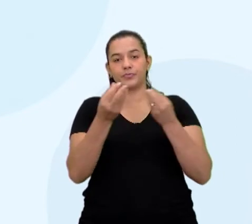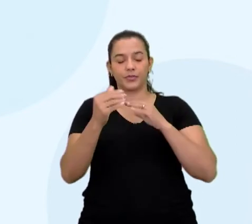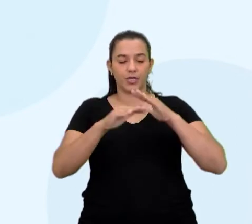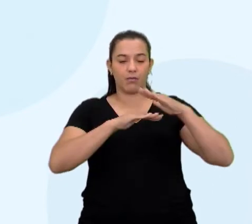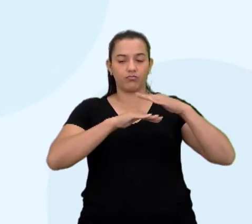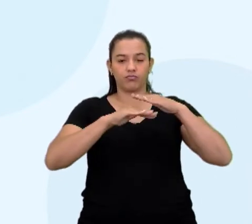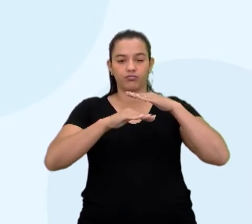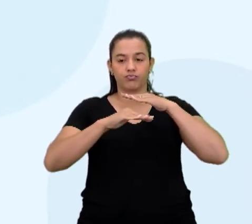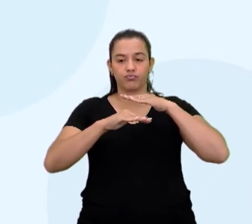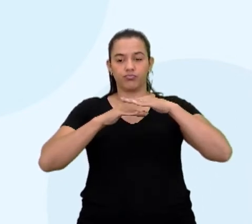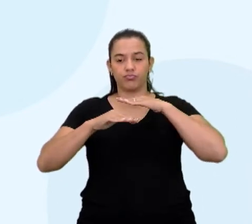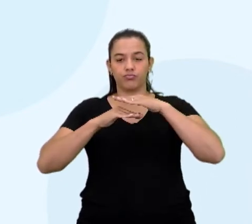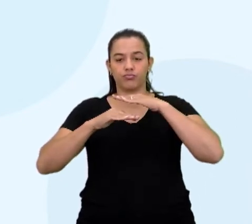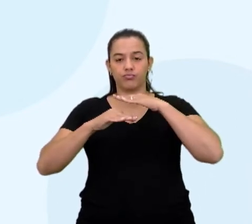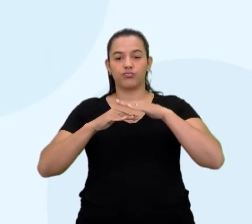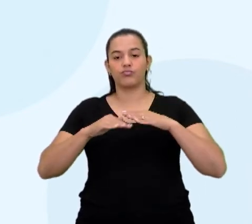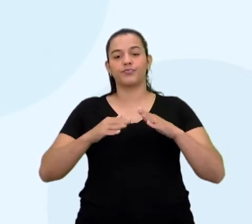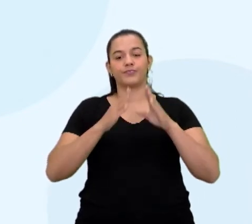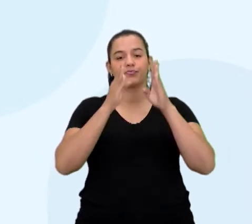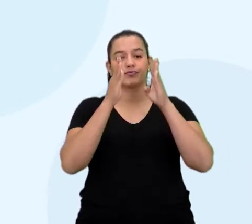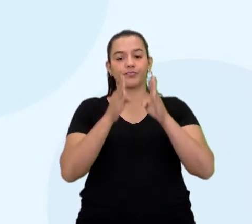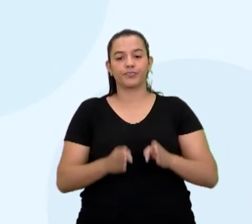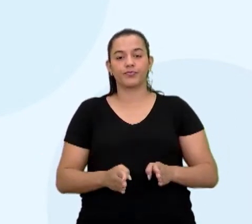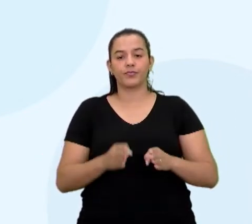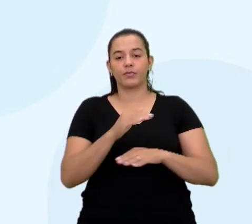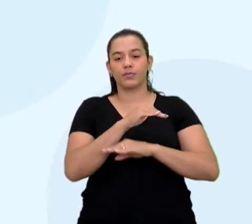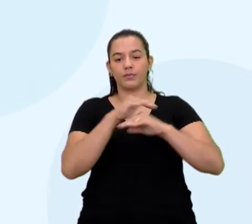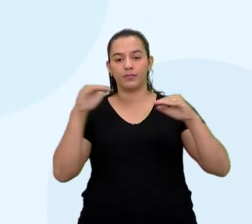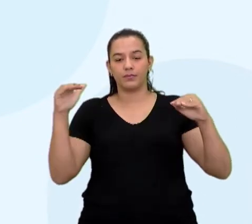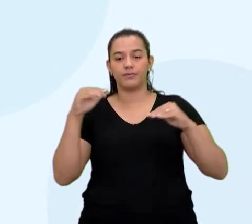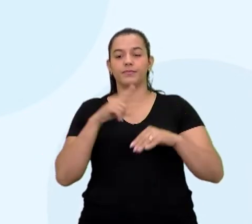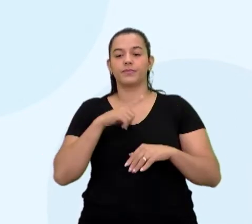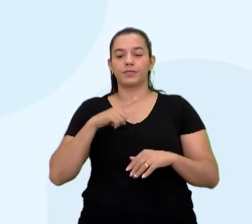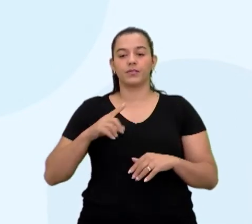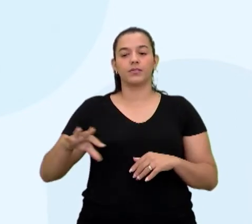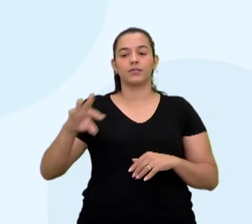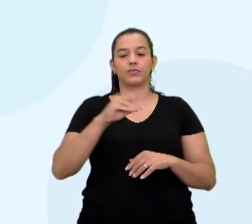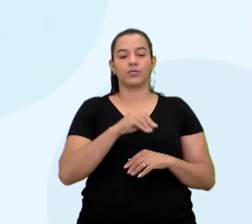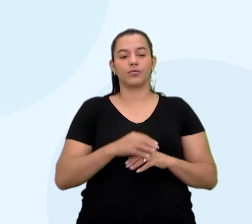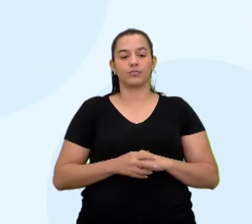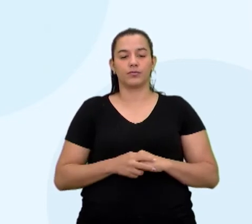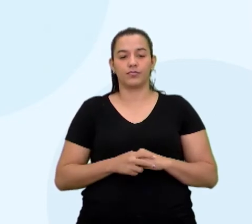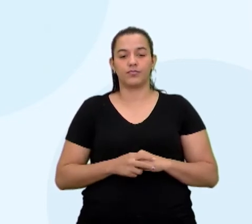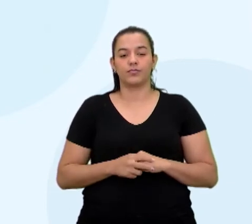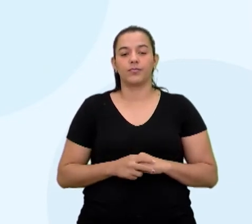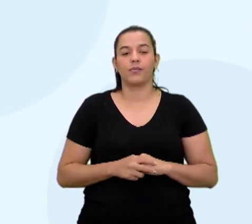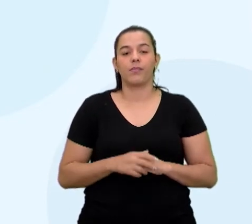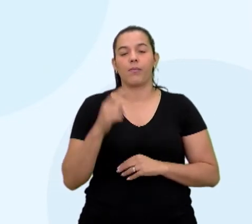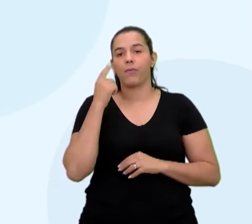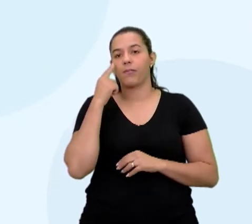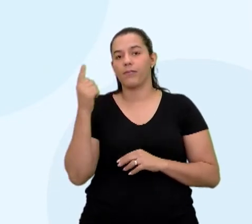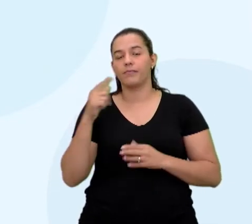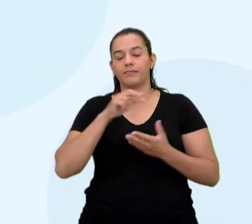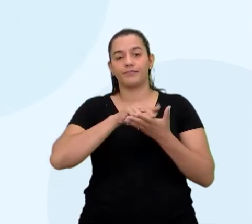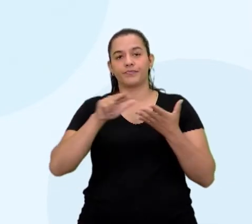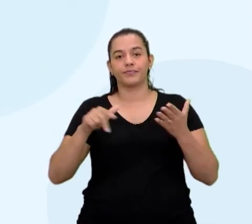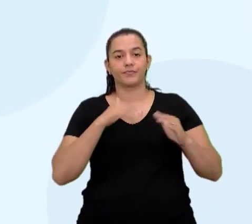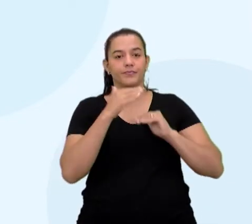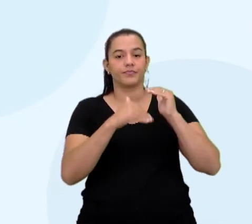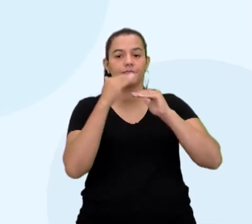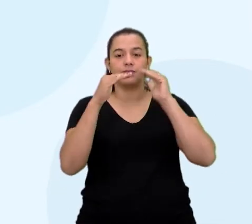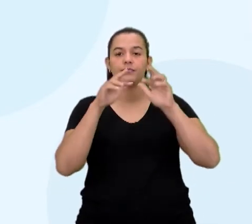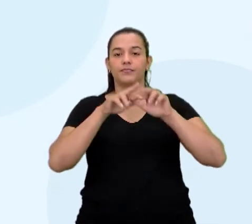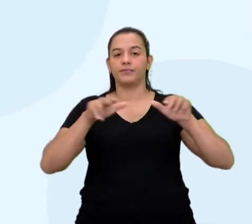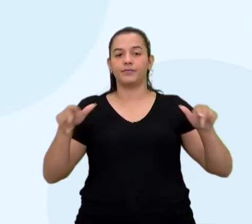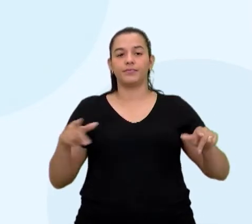tectônicos no sentido vertical. Né? Porque no caso da orogênese, a gente vê, né, o outro processo,